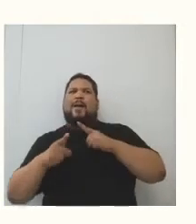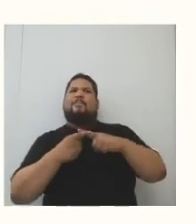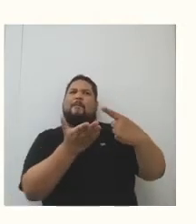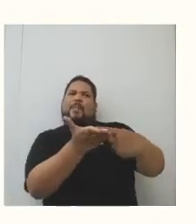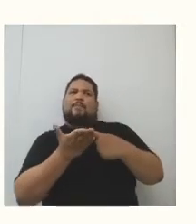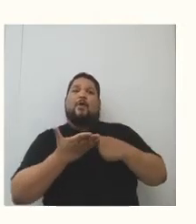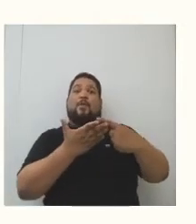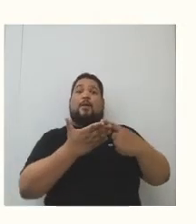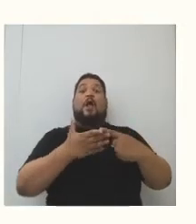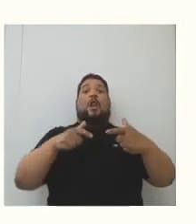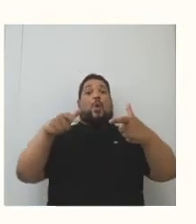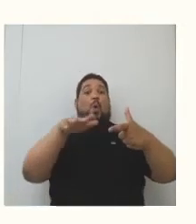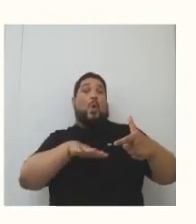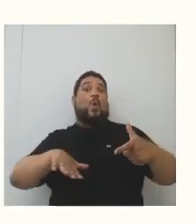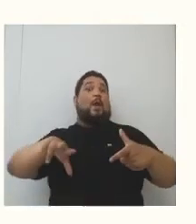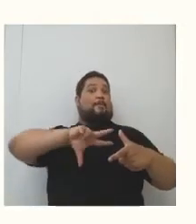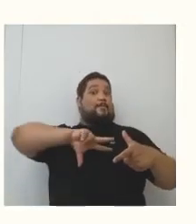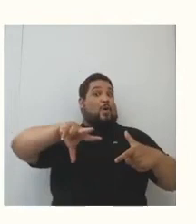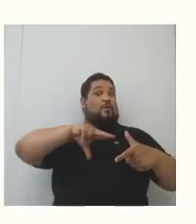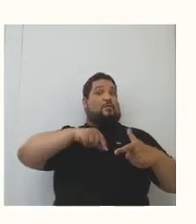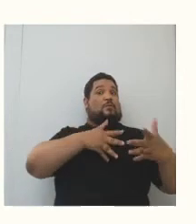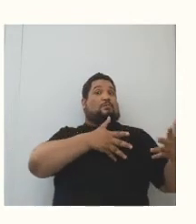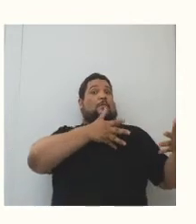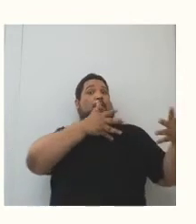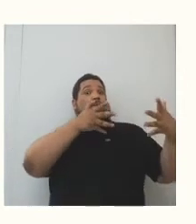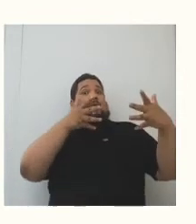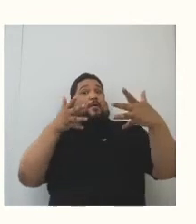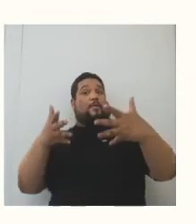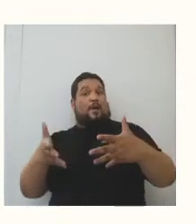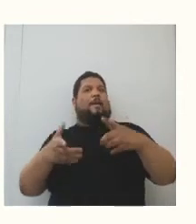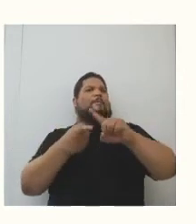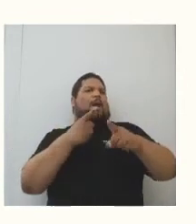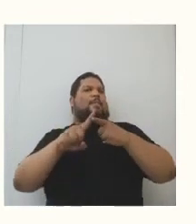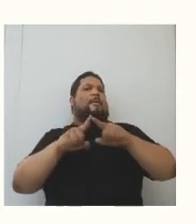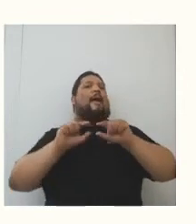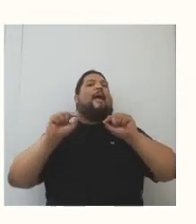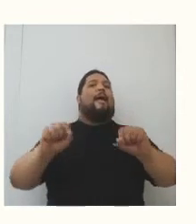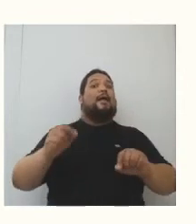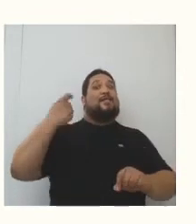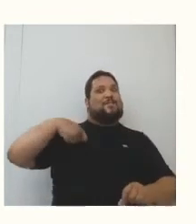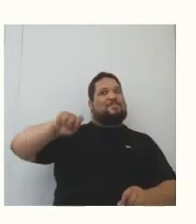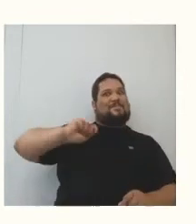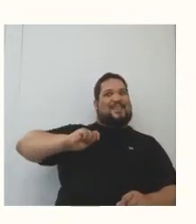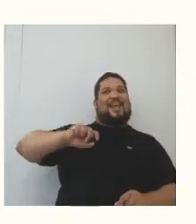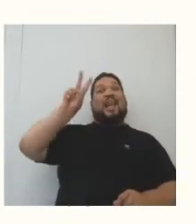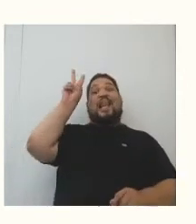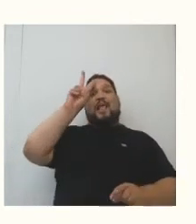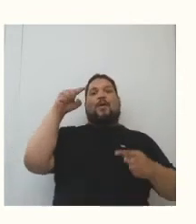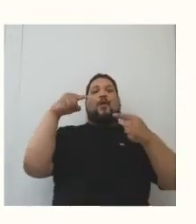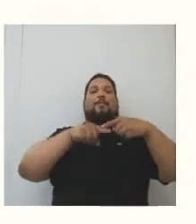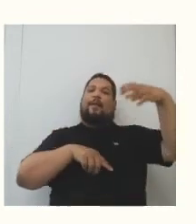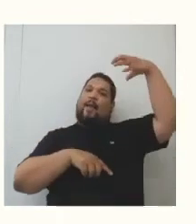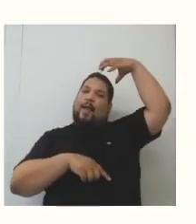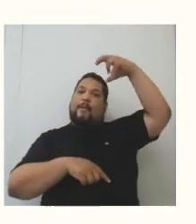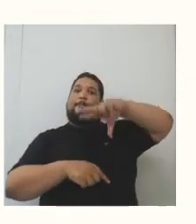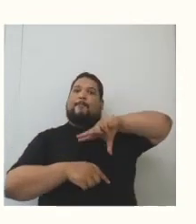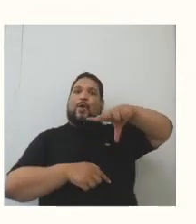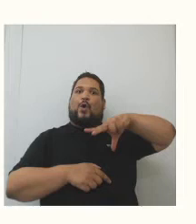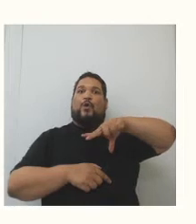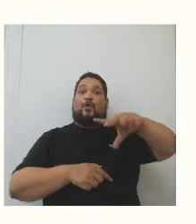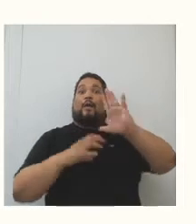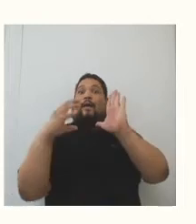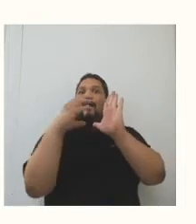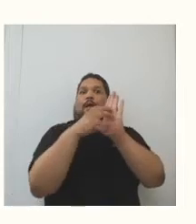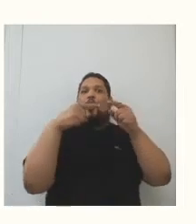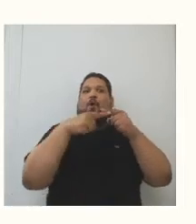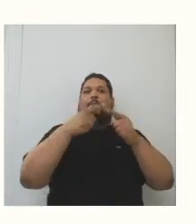pelo território português, para chegar ao território português com a Espanha. Lembre-se bem que você tem aqui o reino de Portugal, no meio você tem juntamente